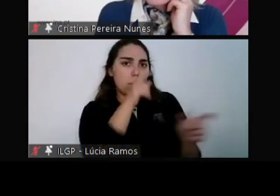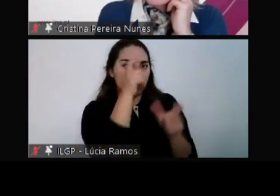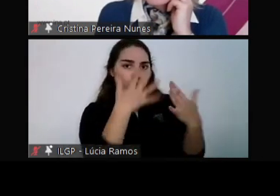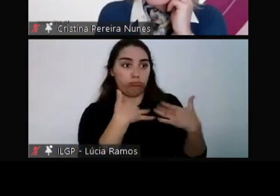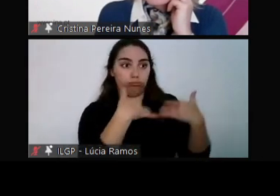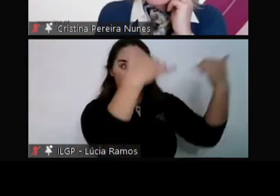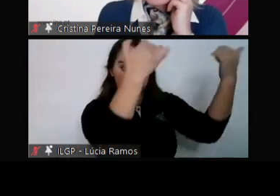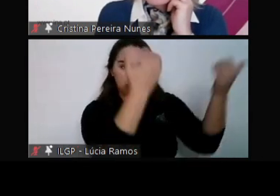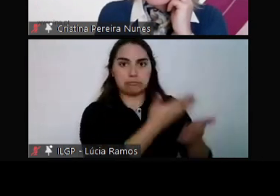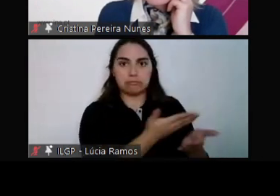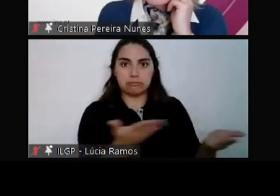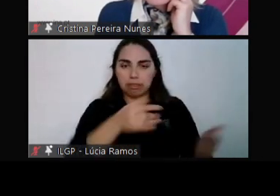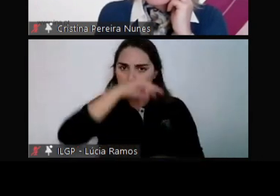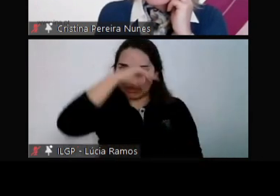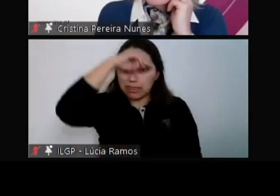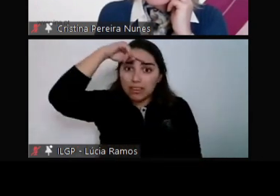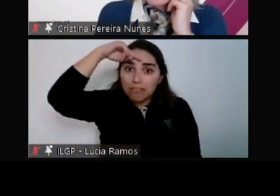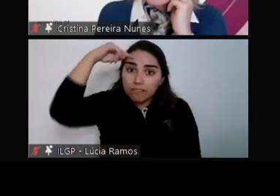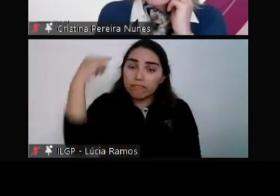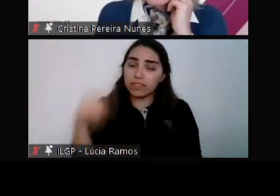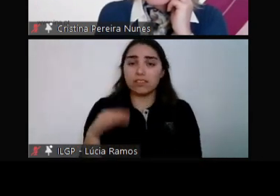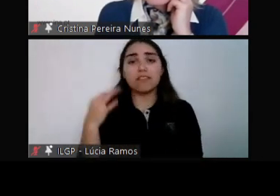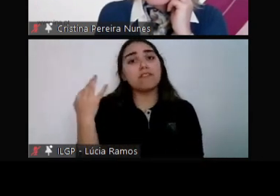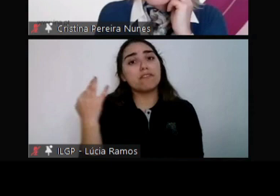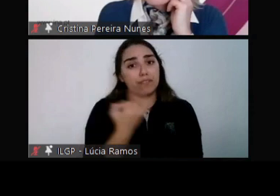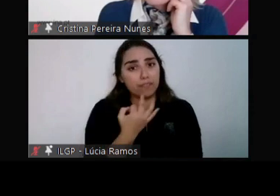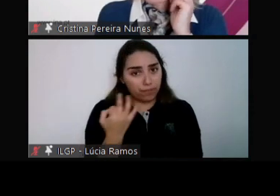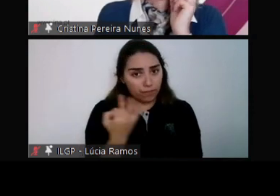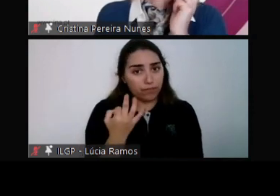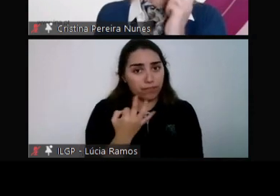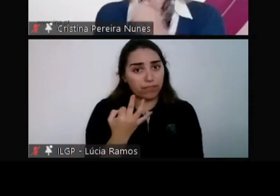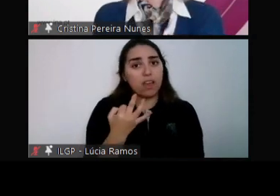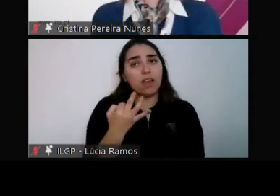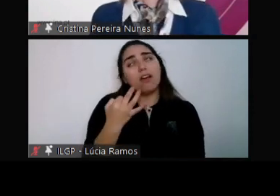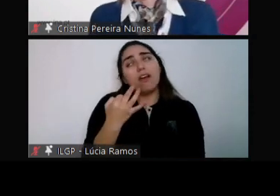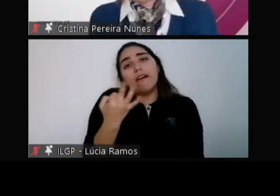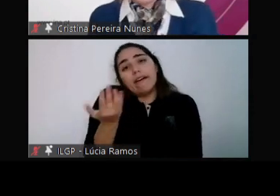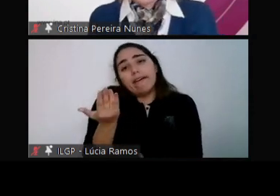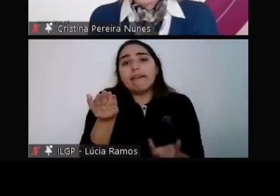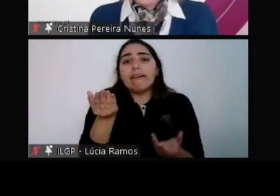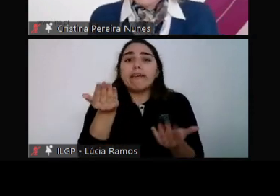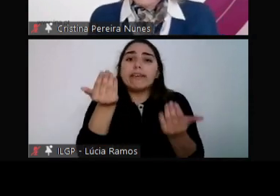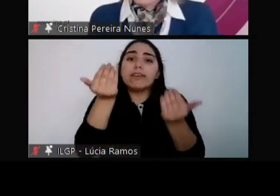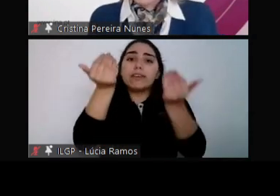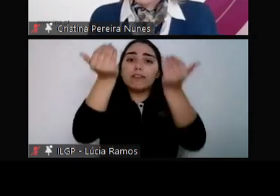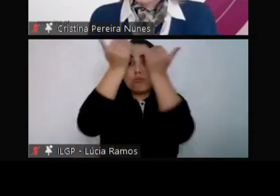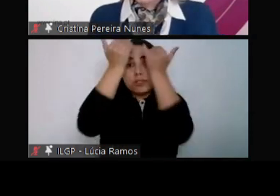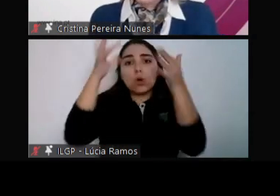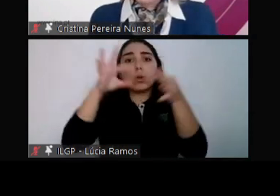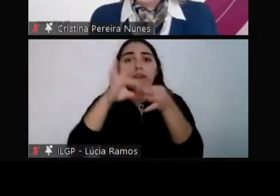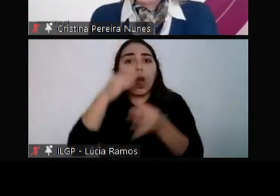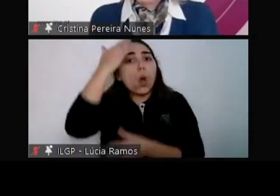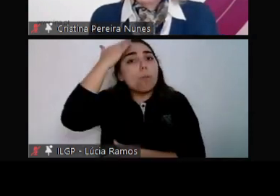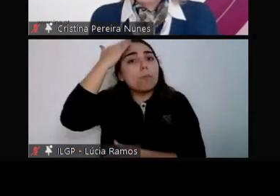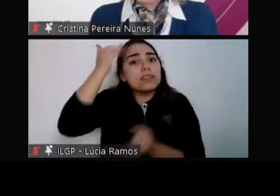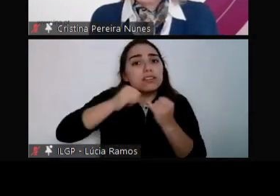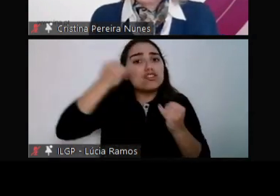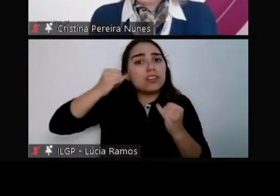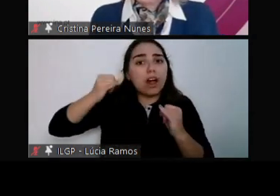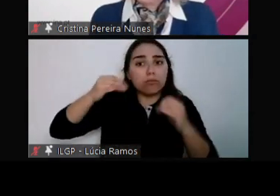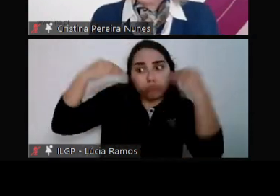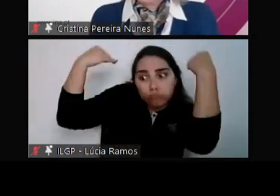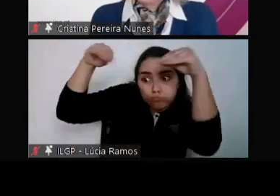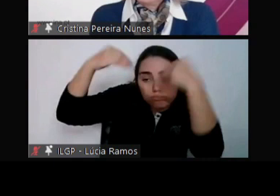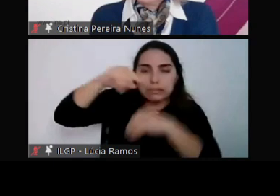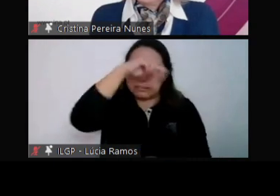é mais difícil passar esses skills digitais, principalmente nos avançados, que são onde eu estou centrado. Sempre isso,